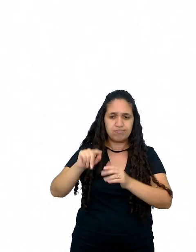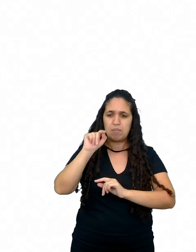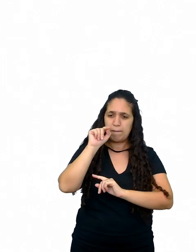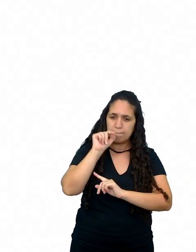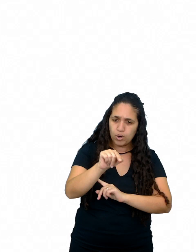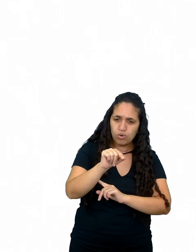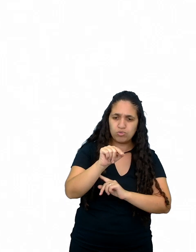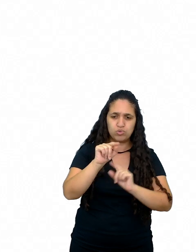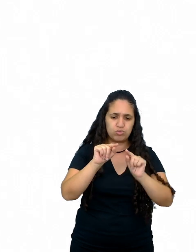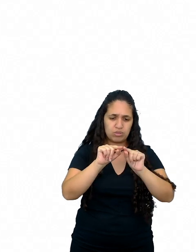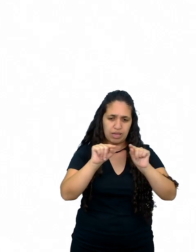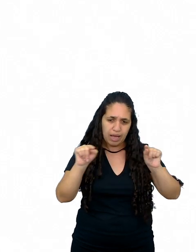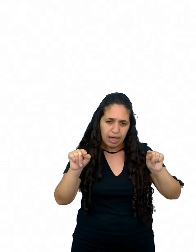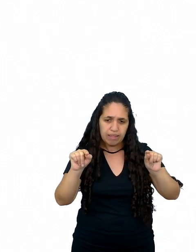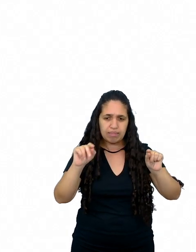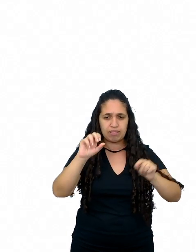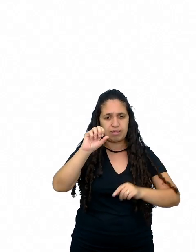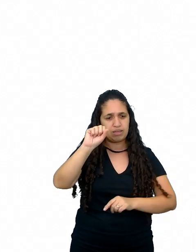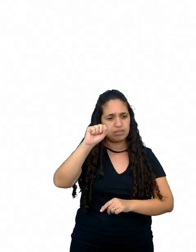reta, semirreta,